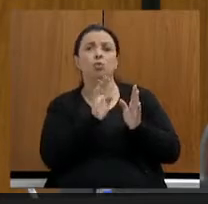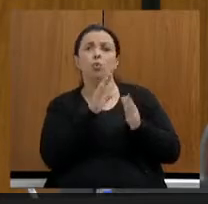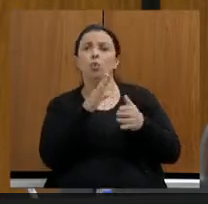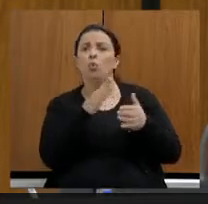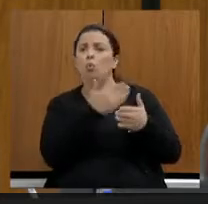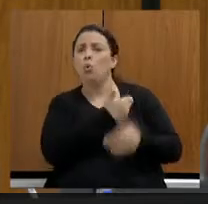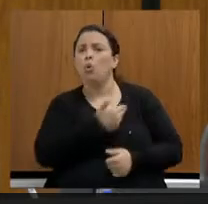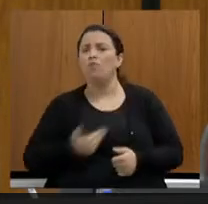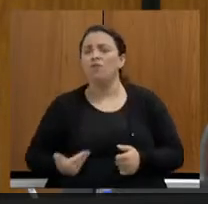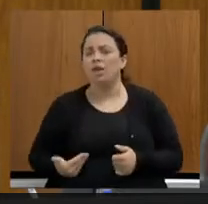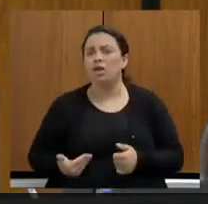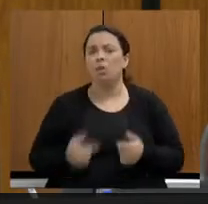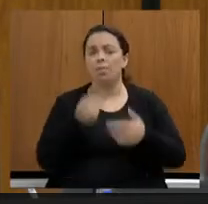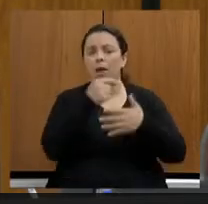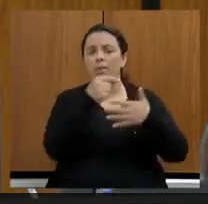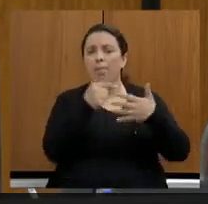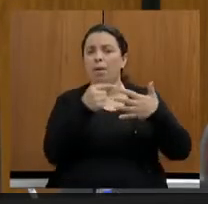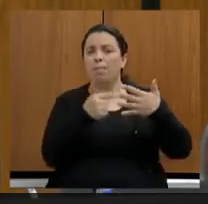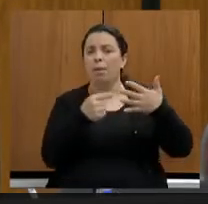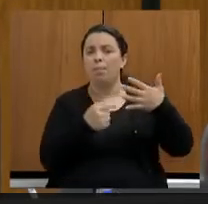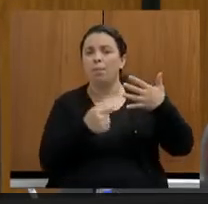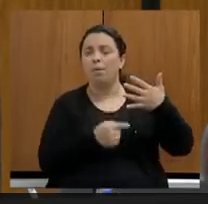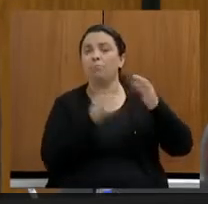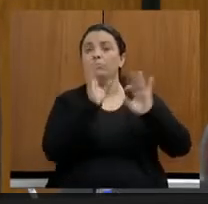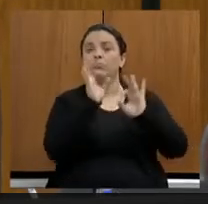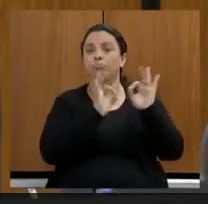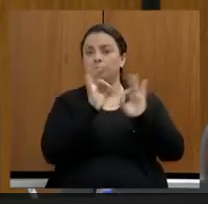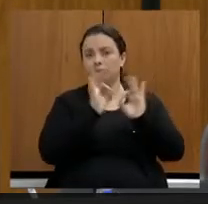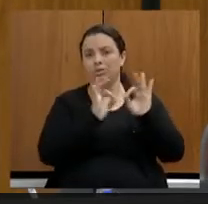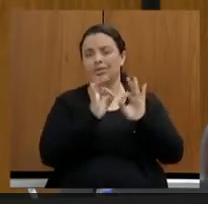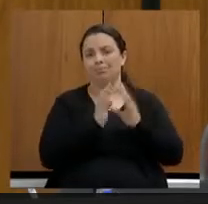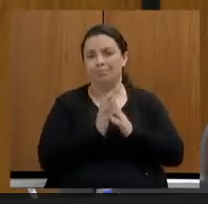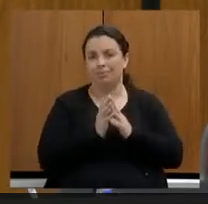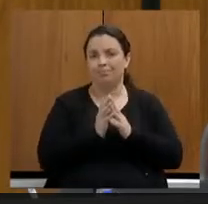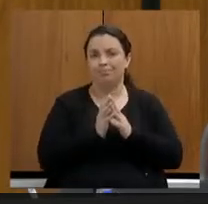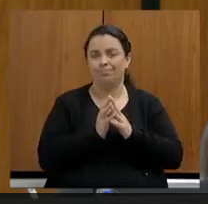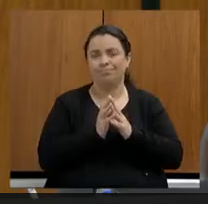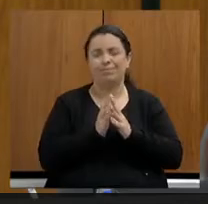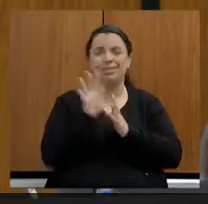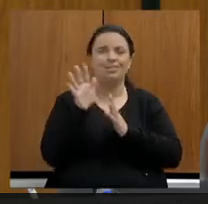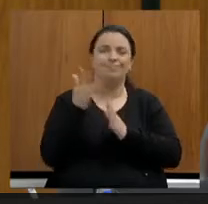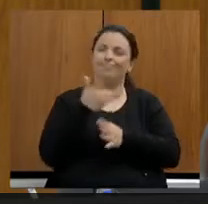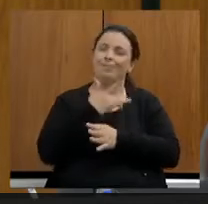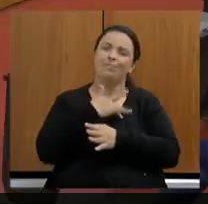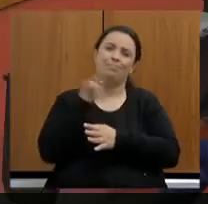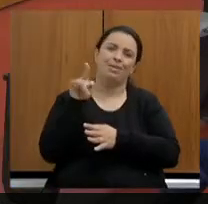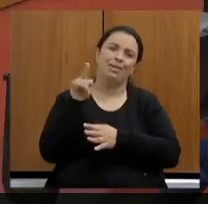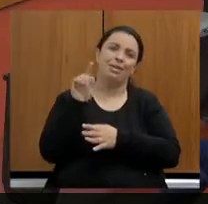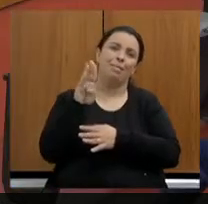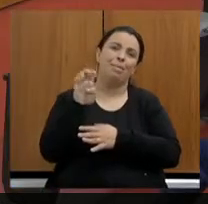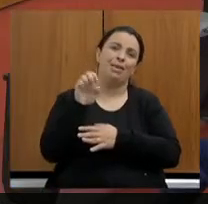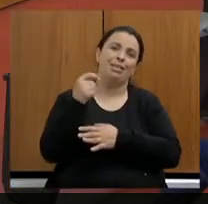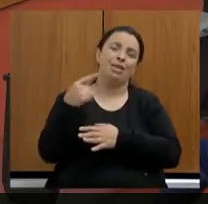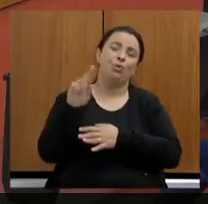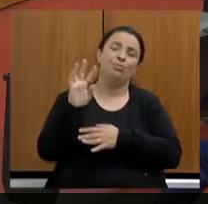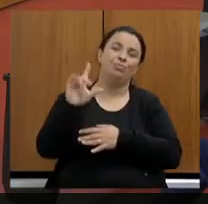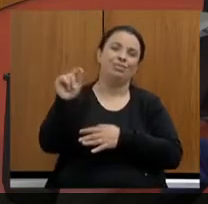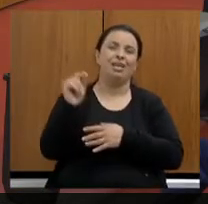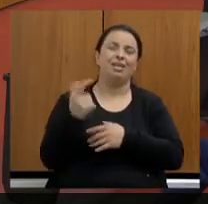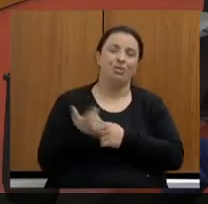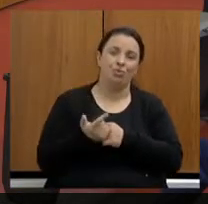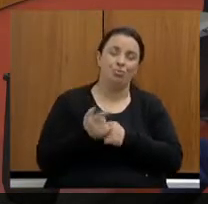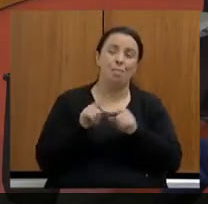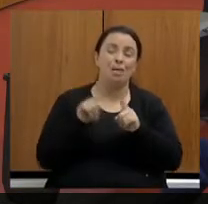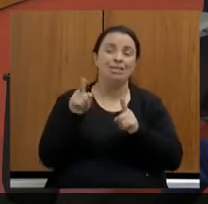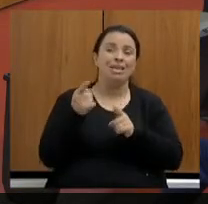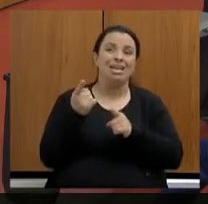governo muito diferente é pena que o meu amigo Betão não tá aqui porque ele não viveu no passado